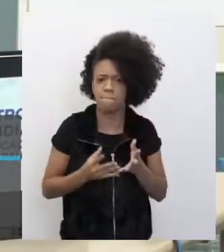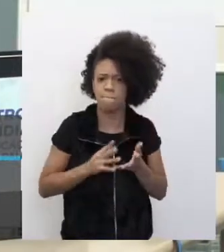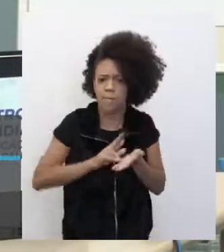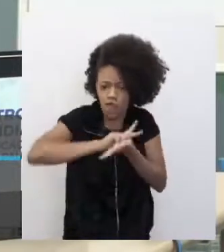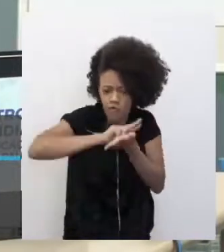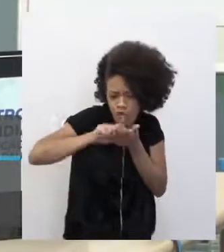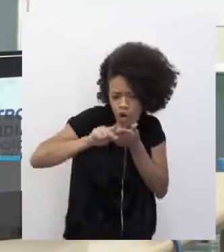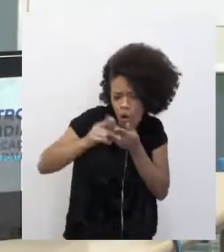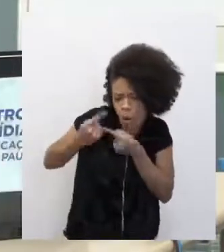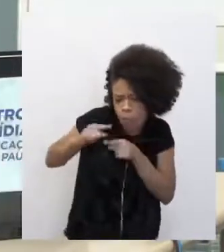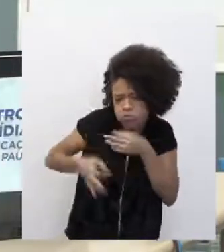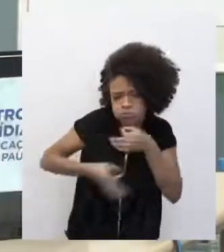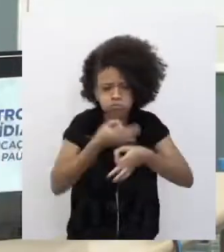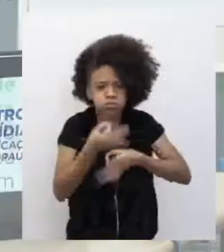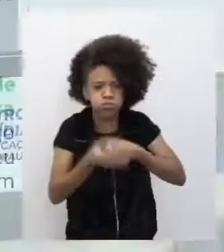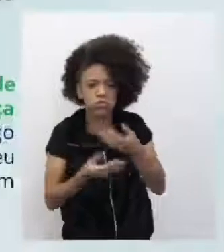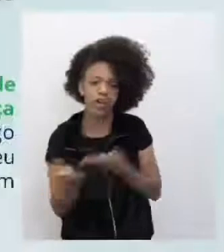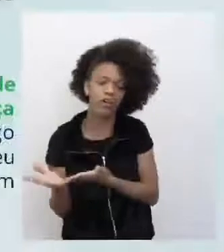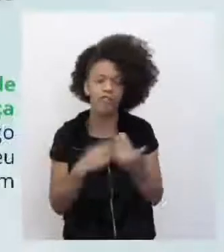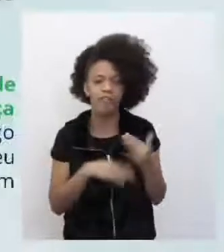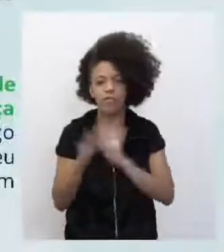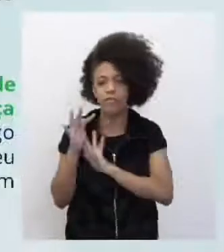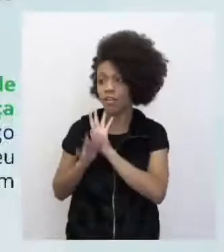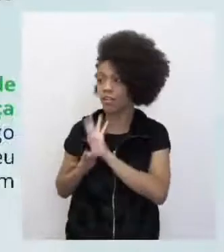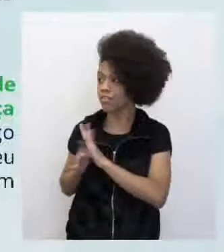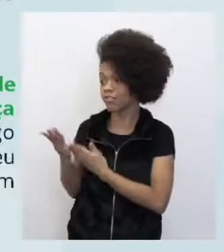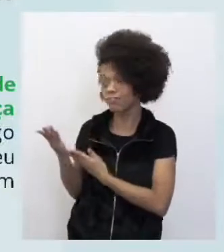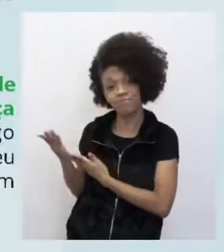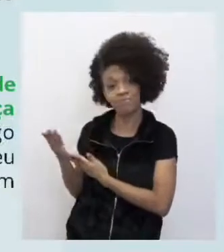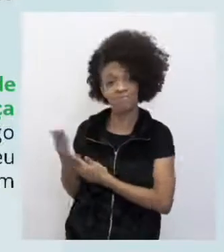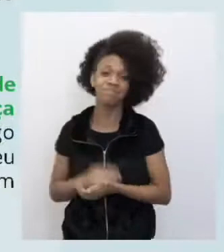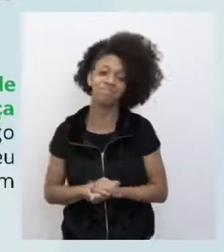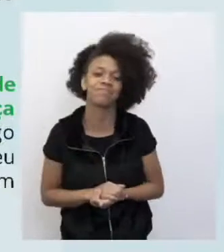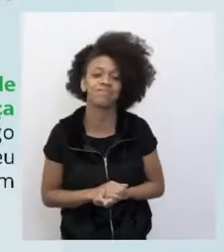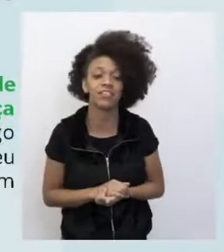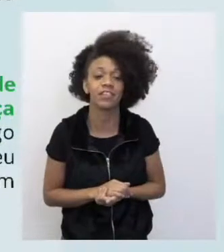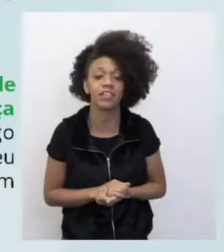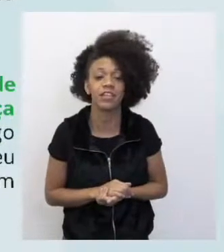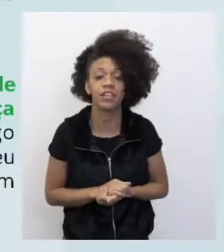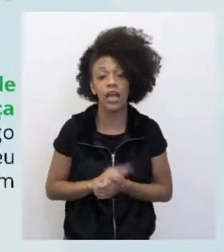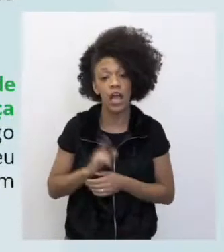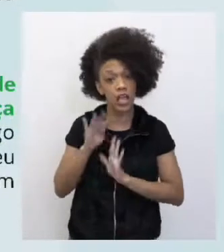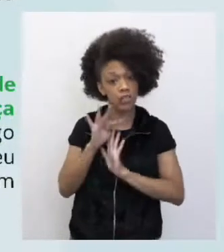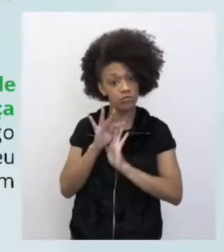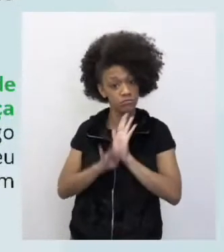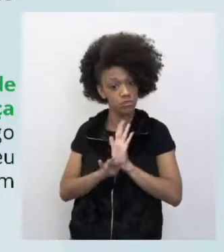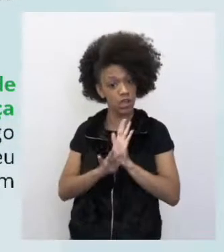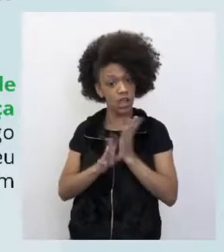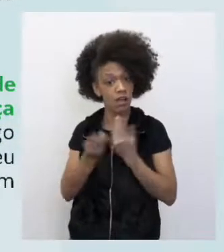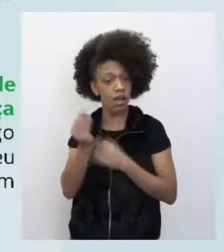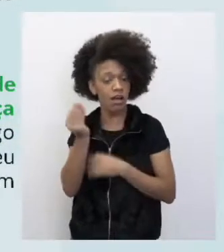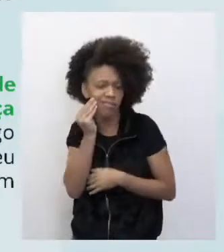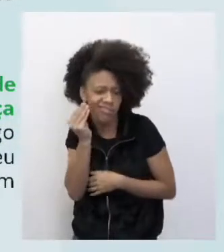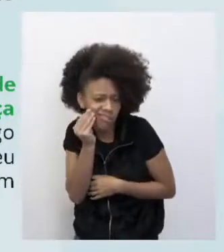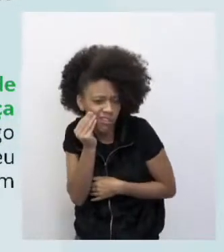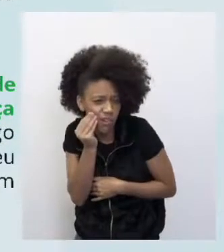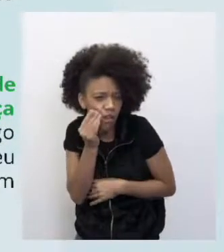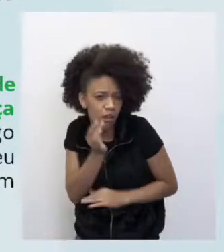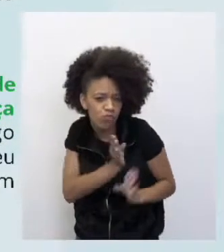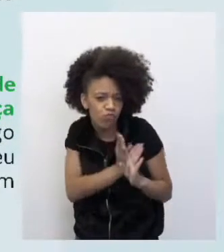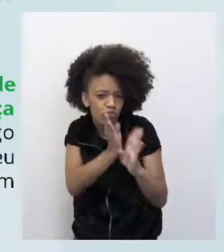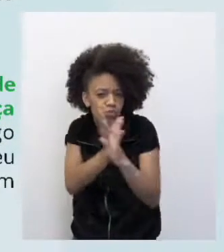muita argumentação. Vamos ao textão da Thaís. E aí ela fala... Esse texto é uma das minhas tentativas de